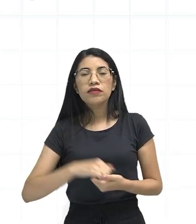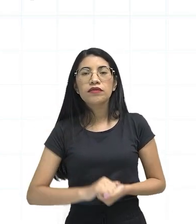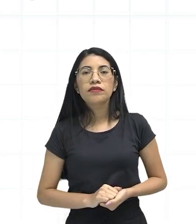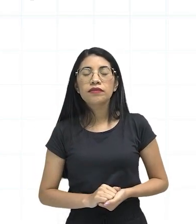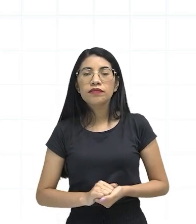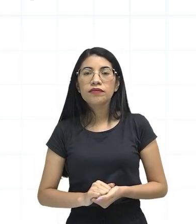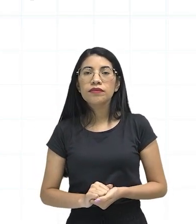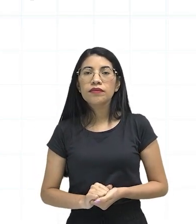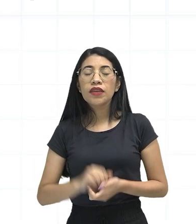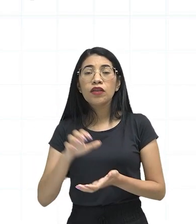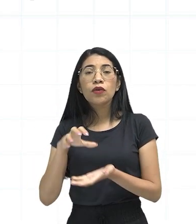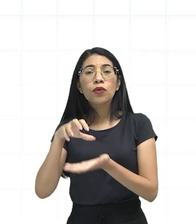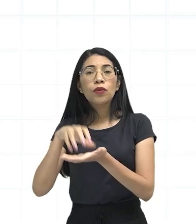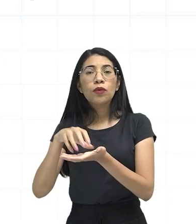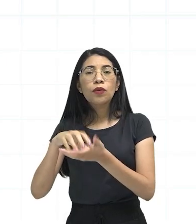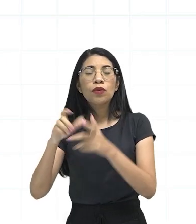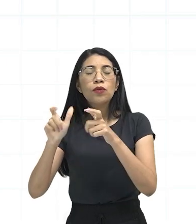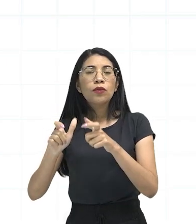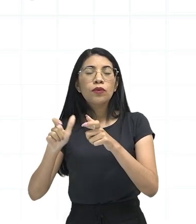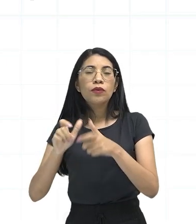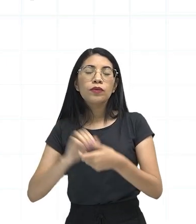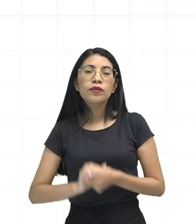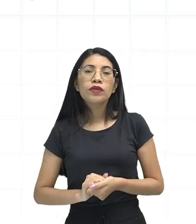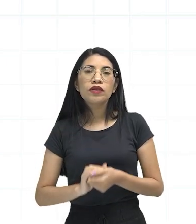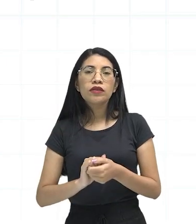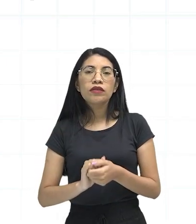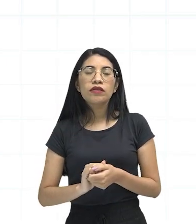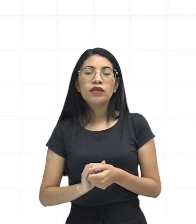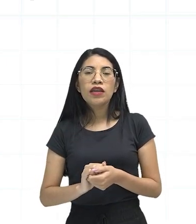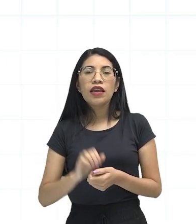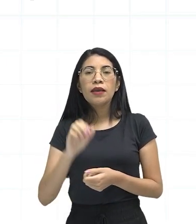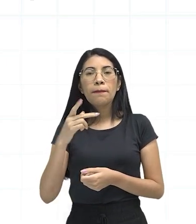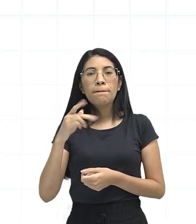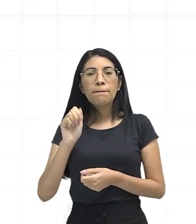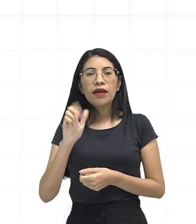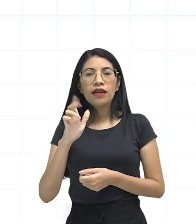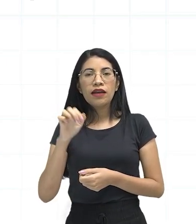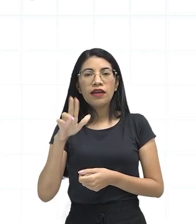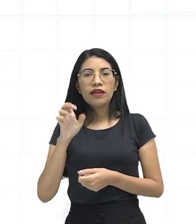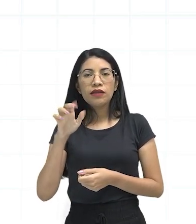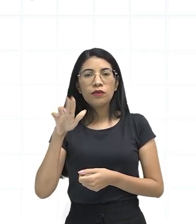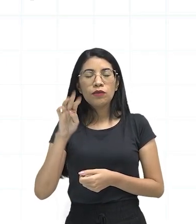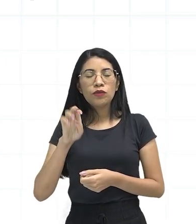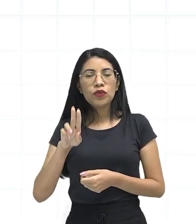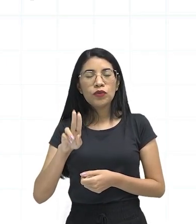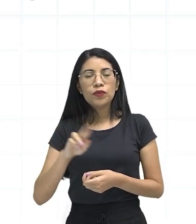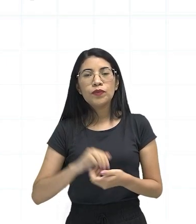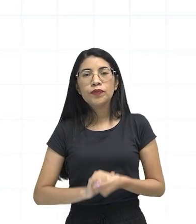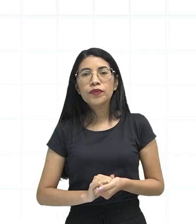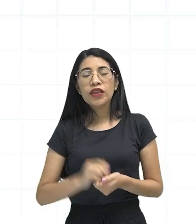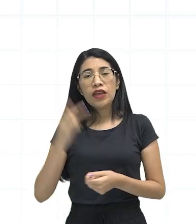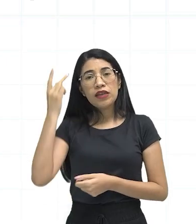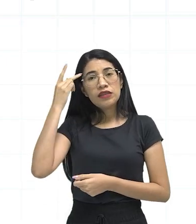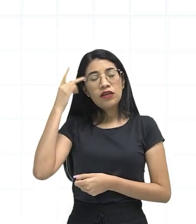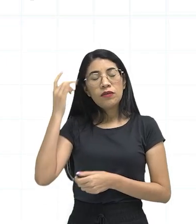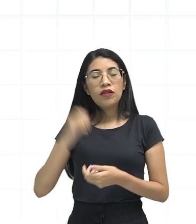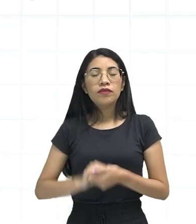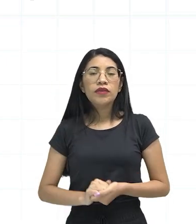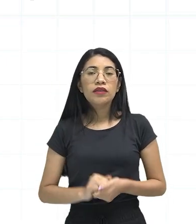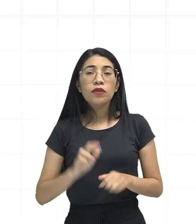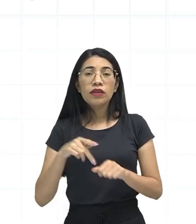1977, e sediada no estádio do Pacaembu, em São Paulo. Posteriormente, lá